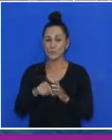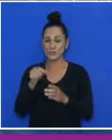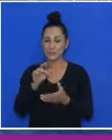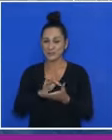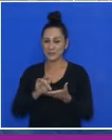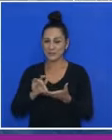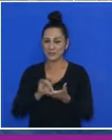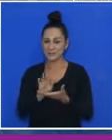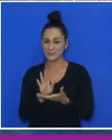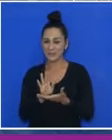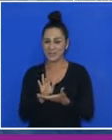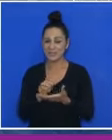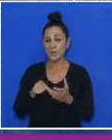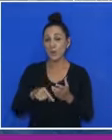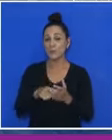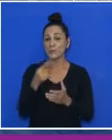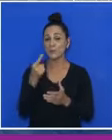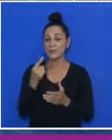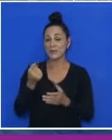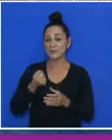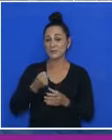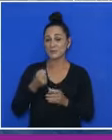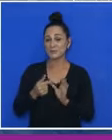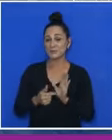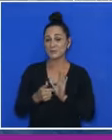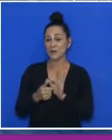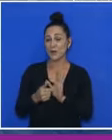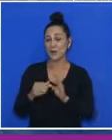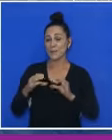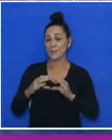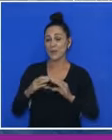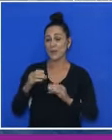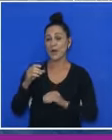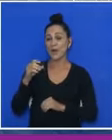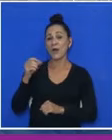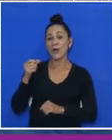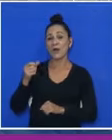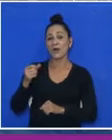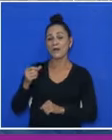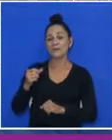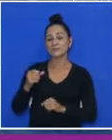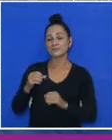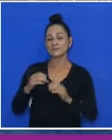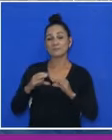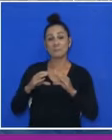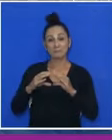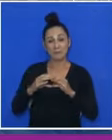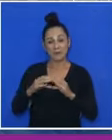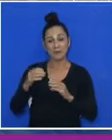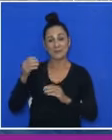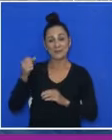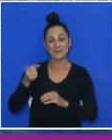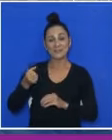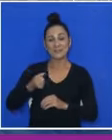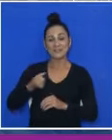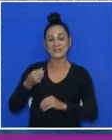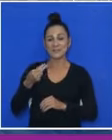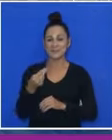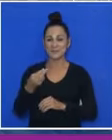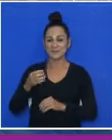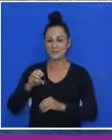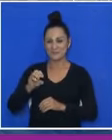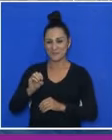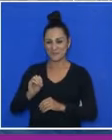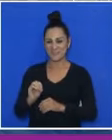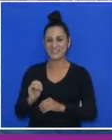Fácil. E o primeiro número, bola branca. Número 20. Branca, 20. Bola branca,